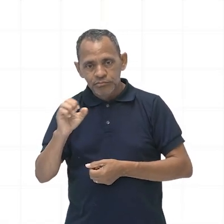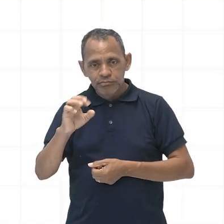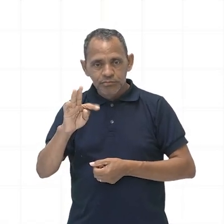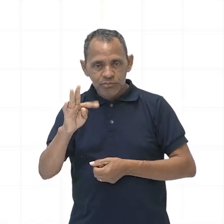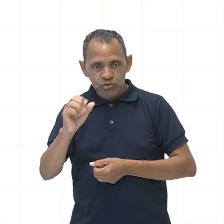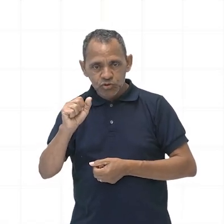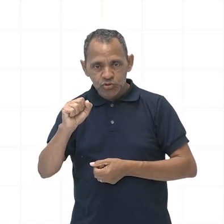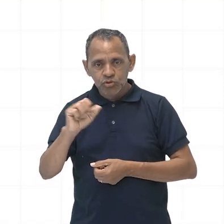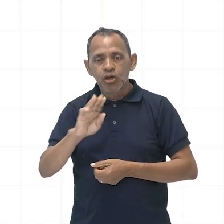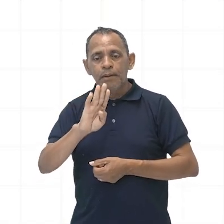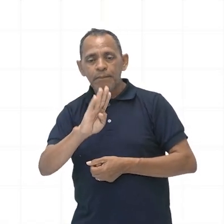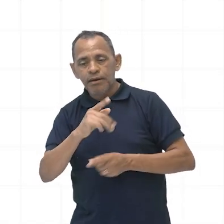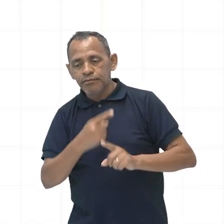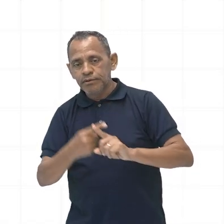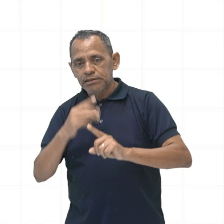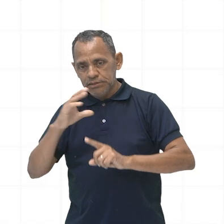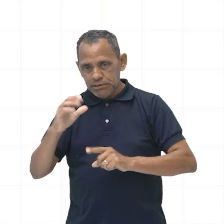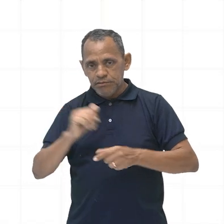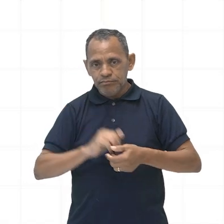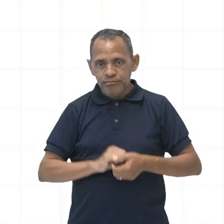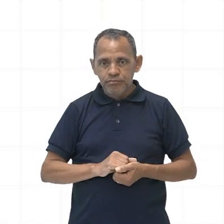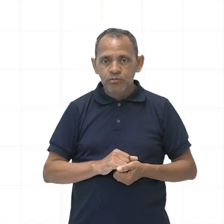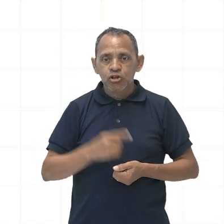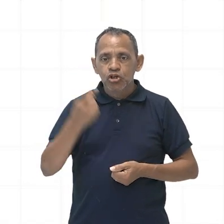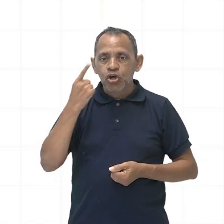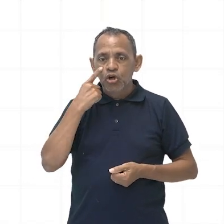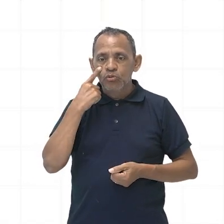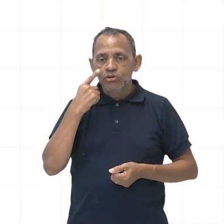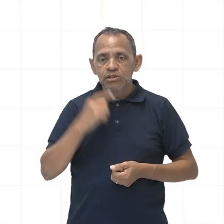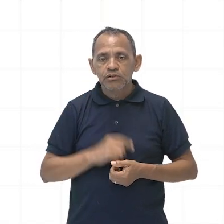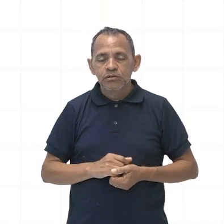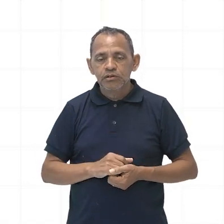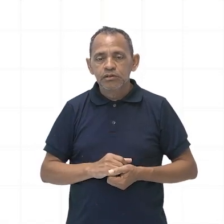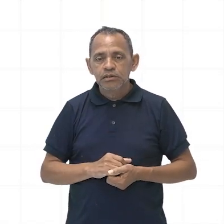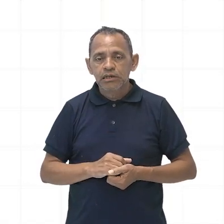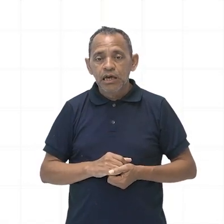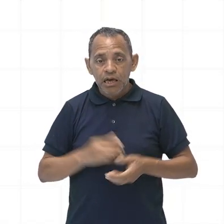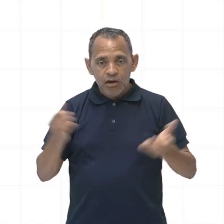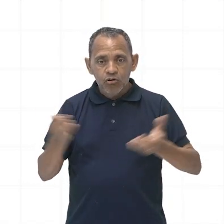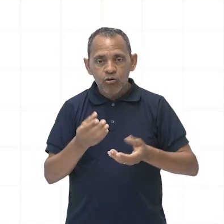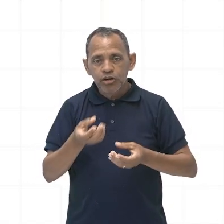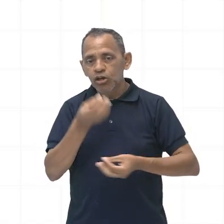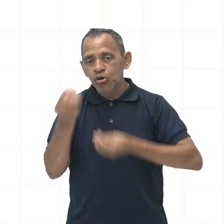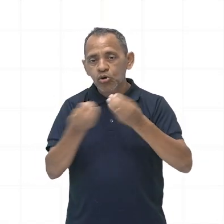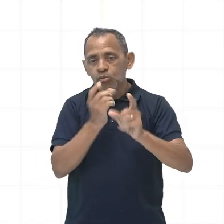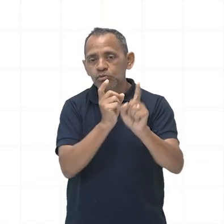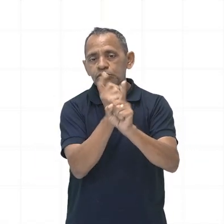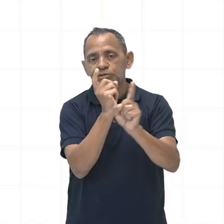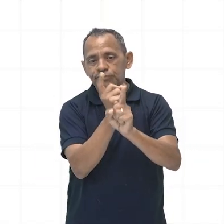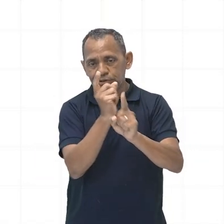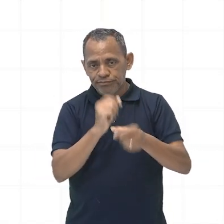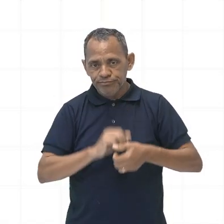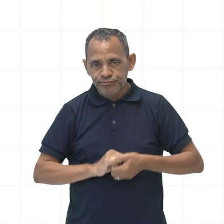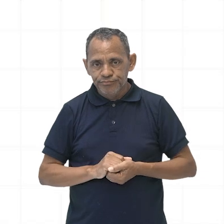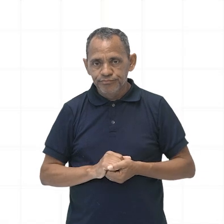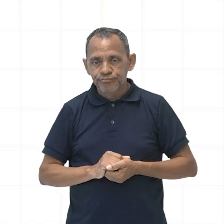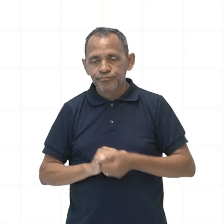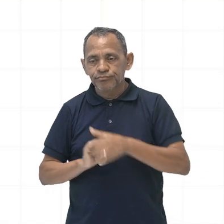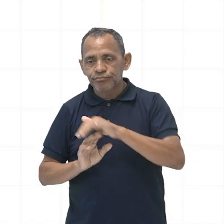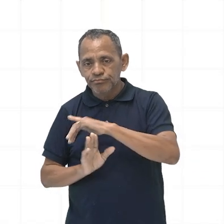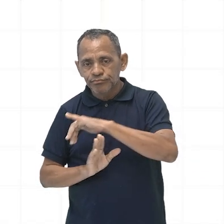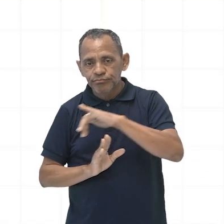Certo. Professor, observe comigo agora aqui, vamos lá, galerinha. Vamos tentar identificar esses